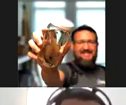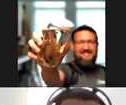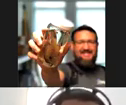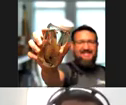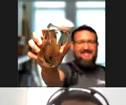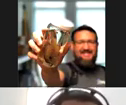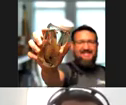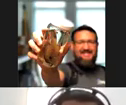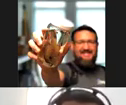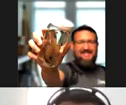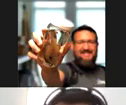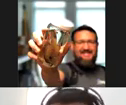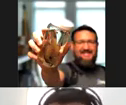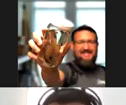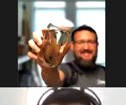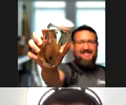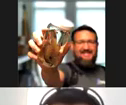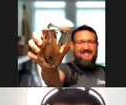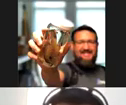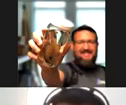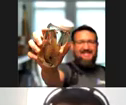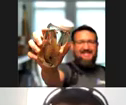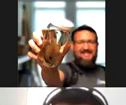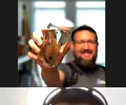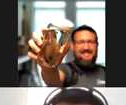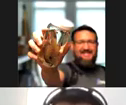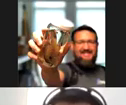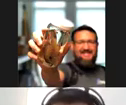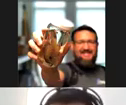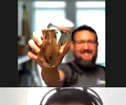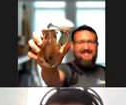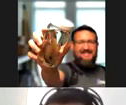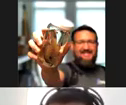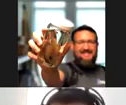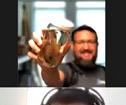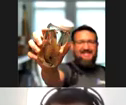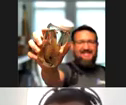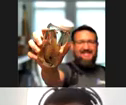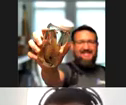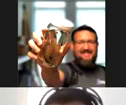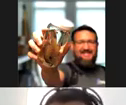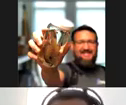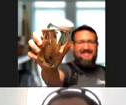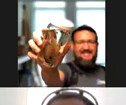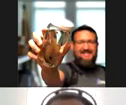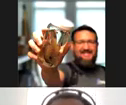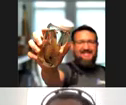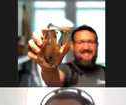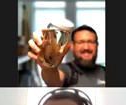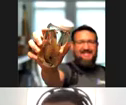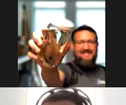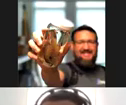dele, foi esse trabalho, que trouxe o método hipotético dedutivo para a ecologia. Não trouxe, né, já existia, mas